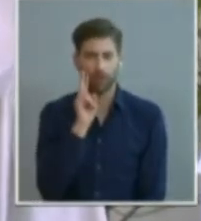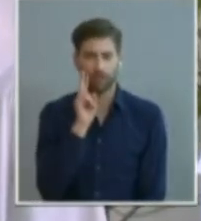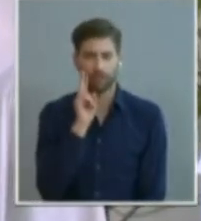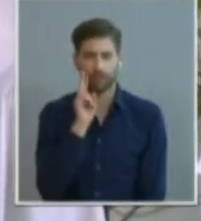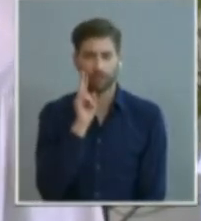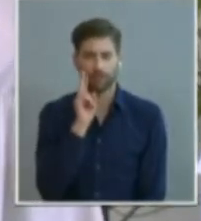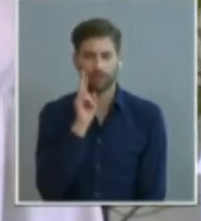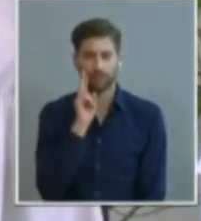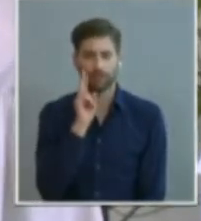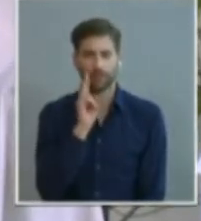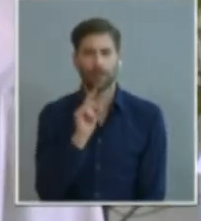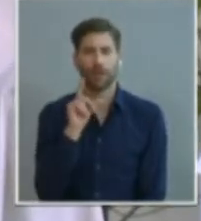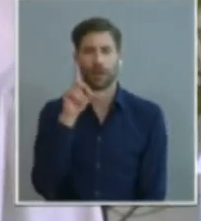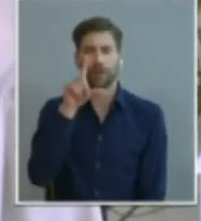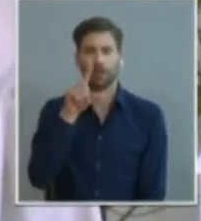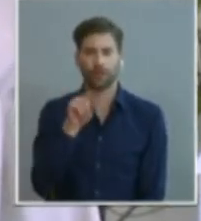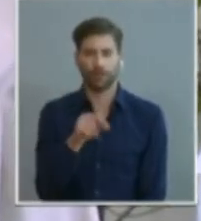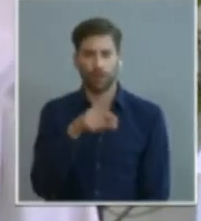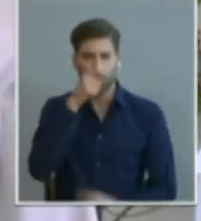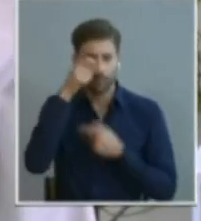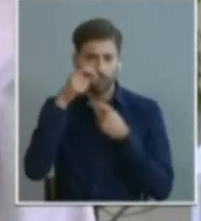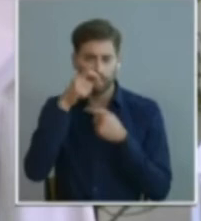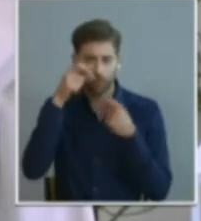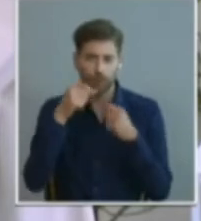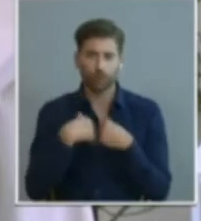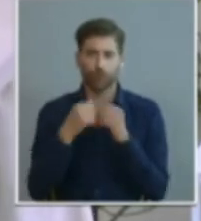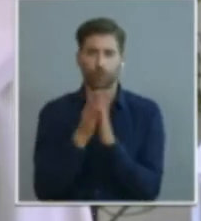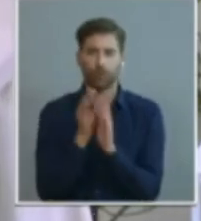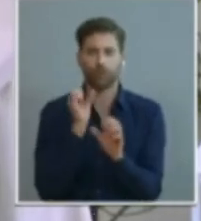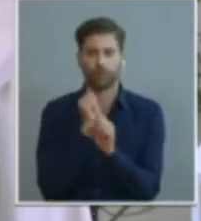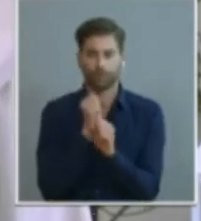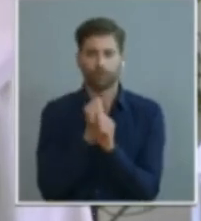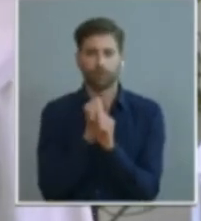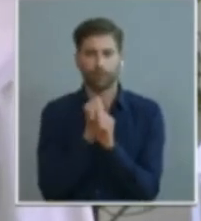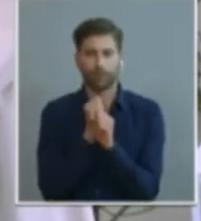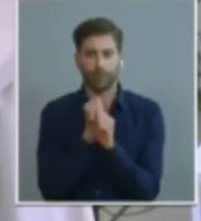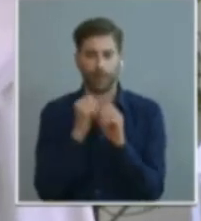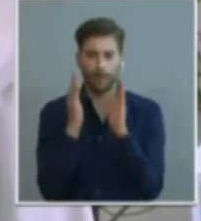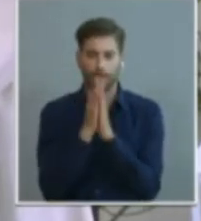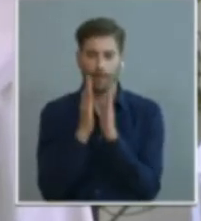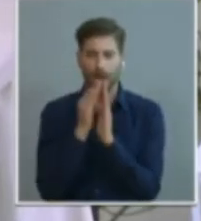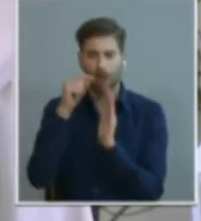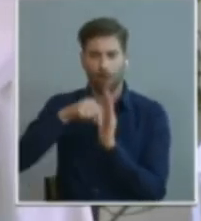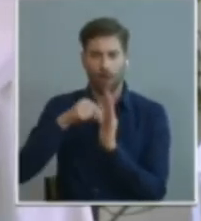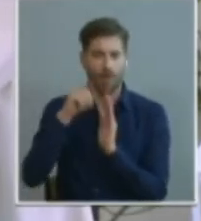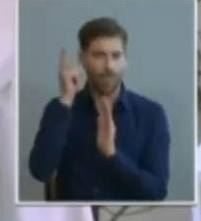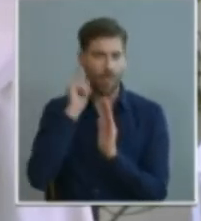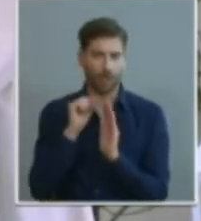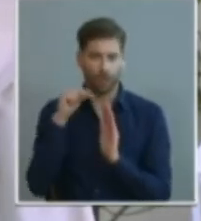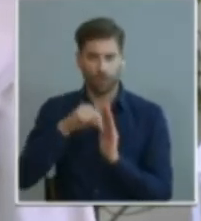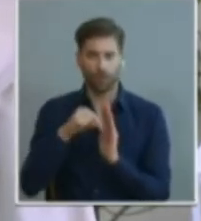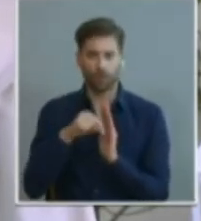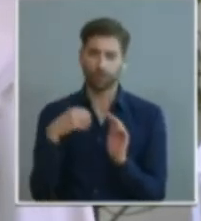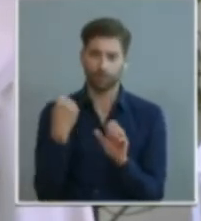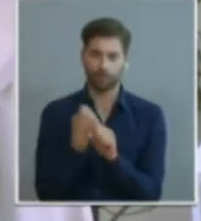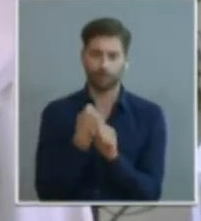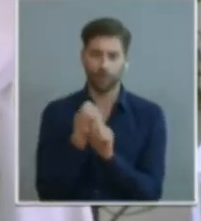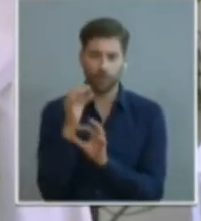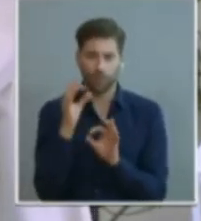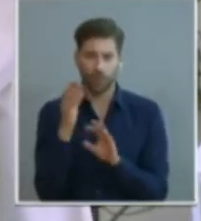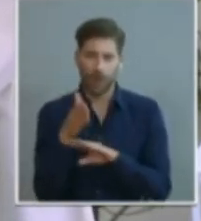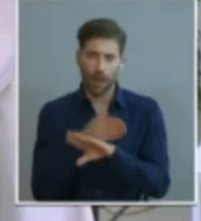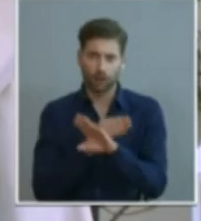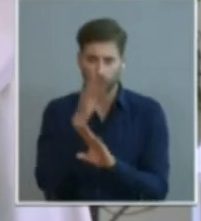quantos tornaram possível esta missa campal neste dia de hoje, festa